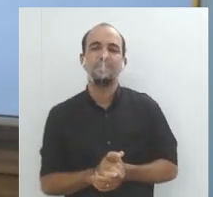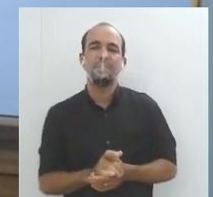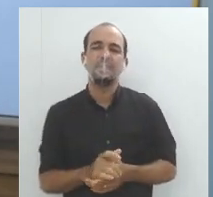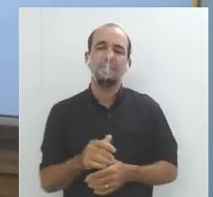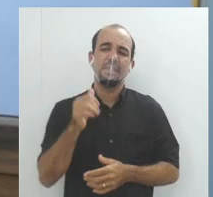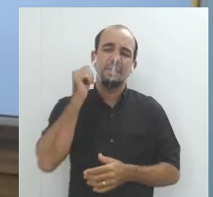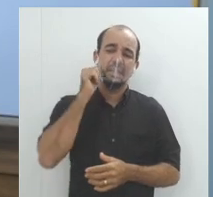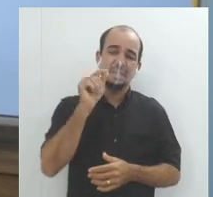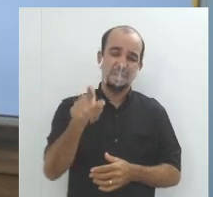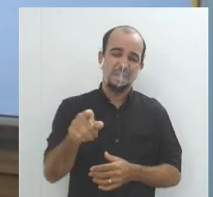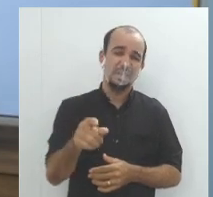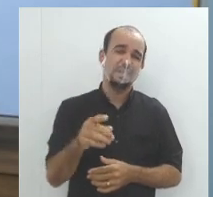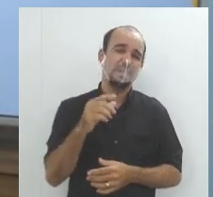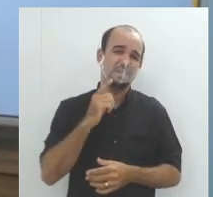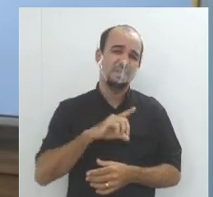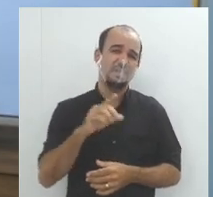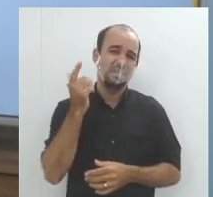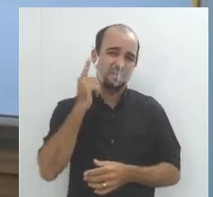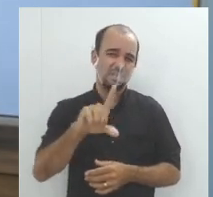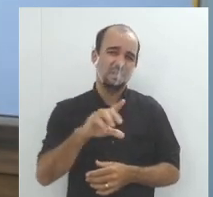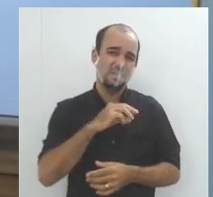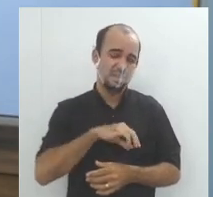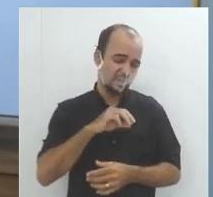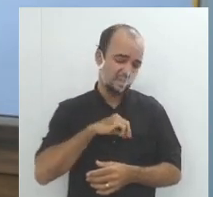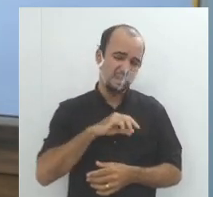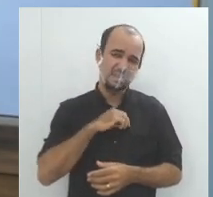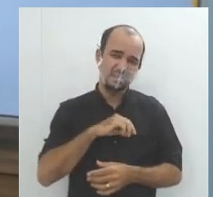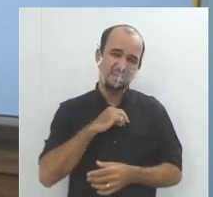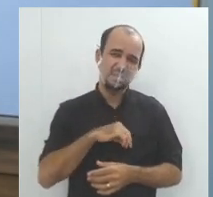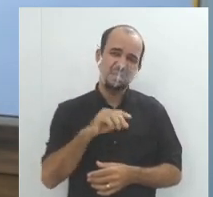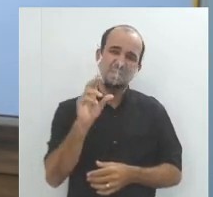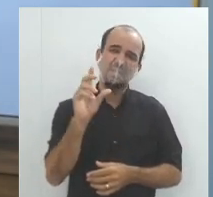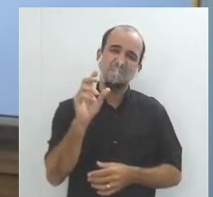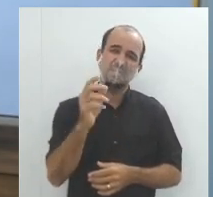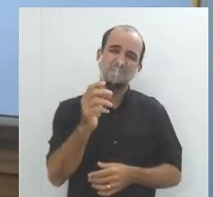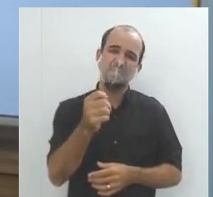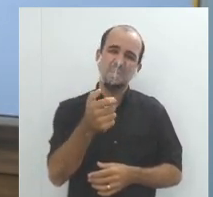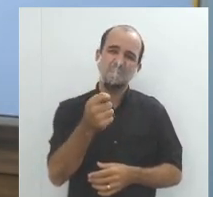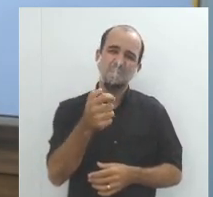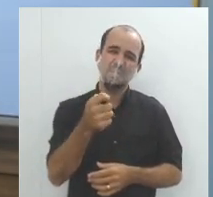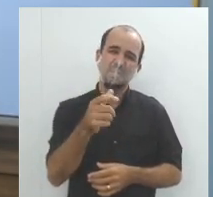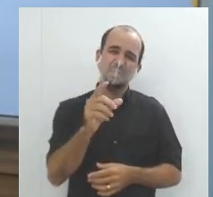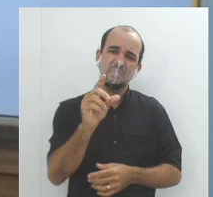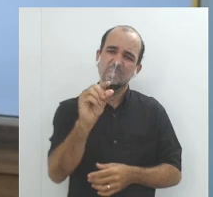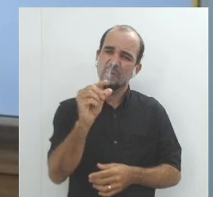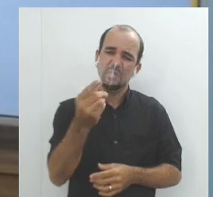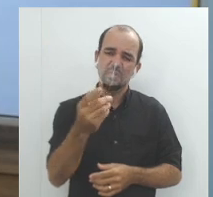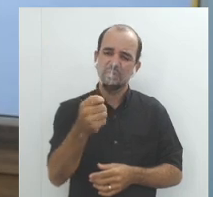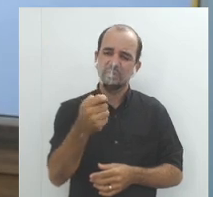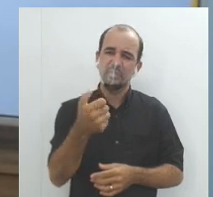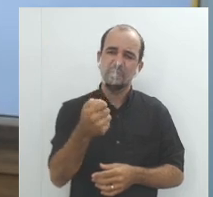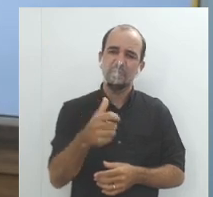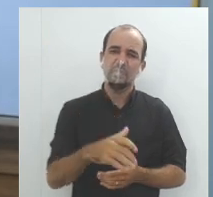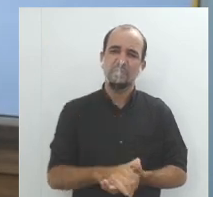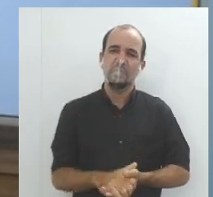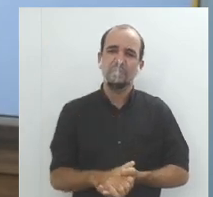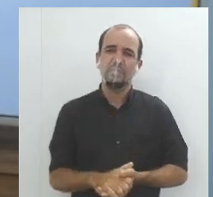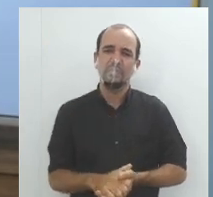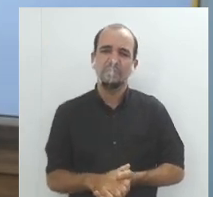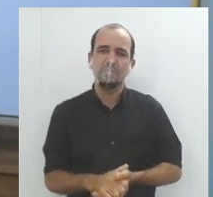estou afirmando que esse ganho, ele é pouco, tá?